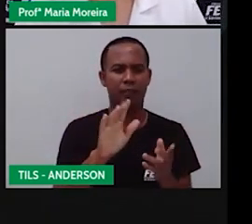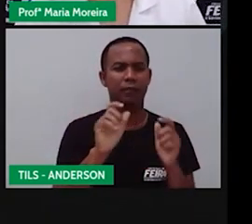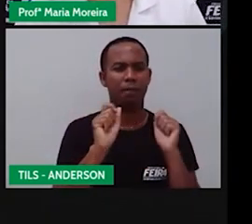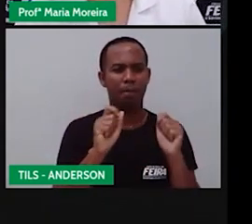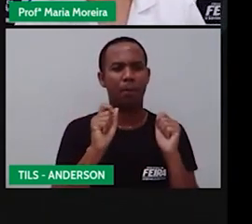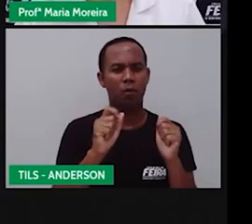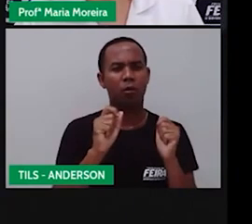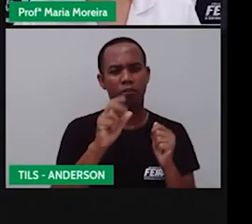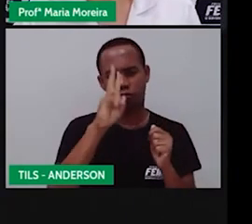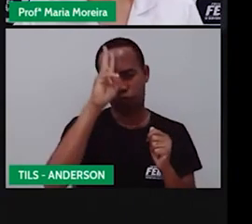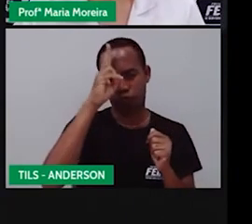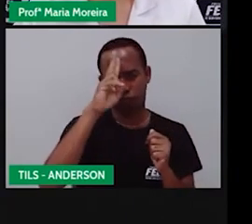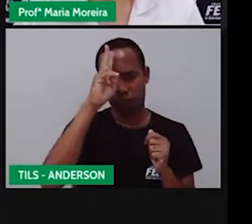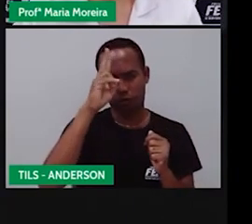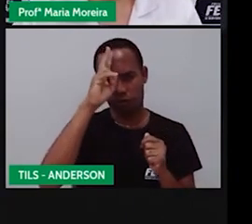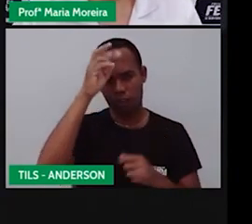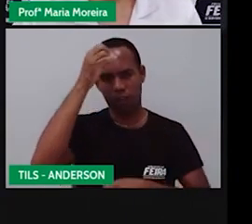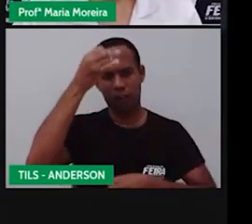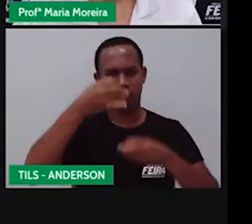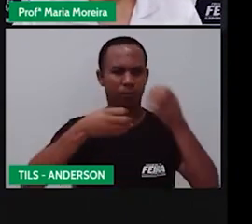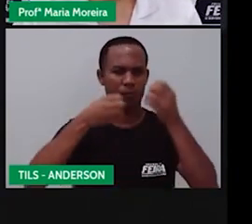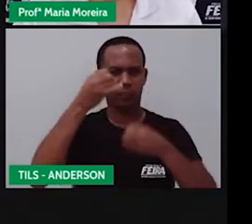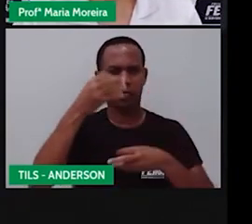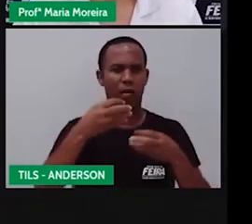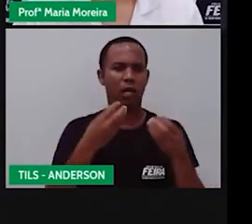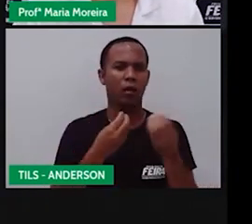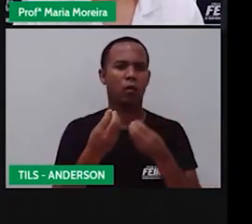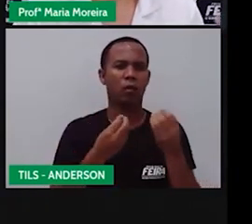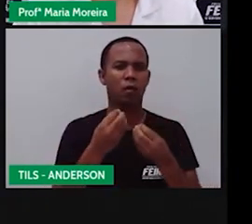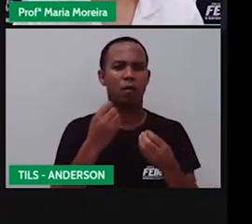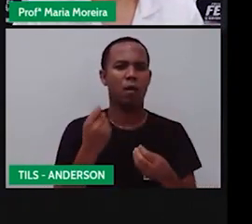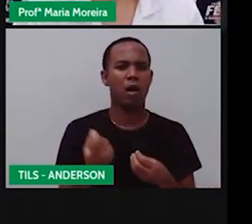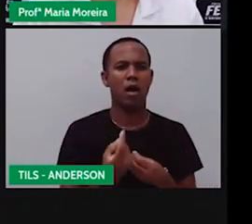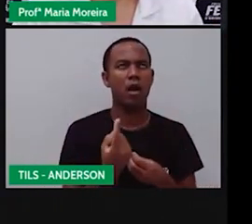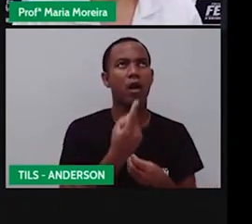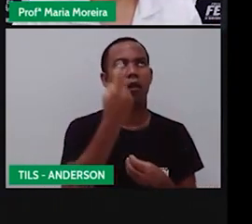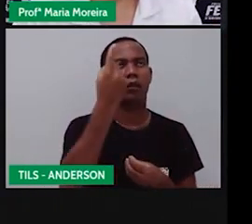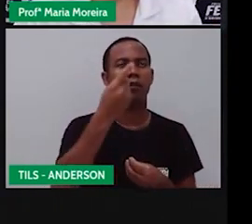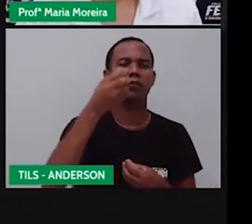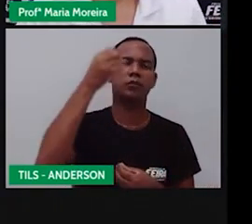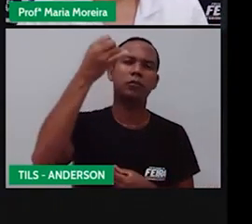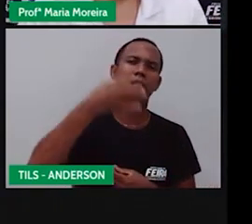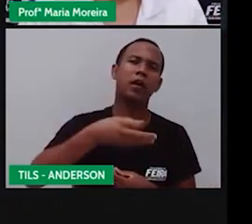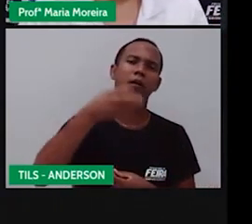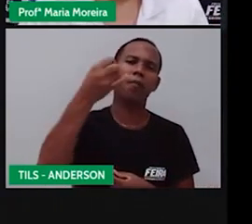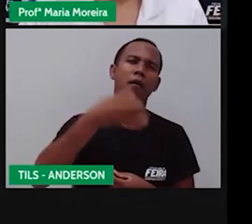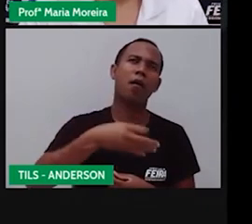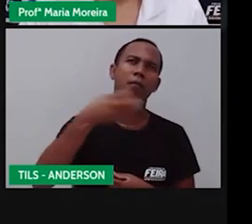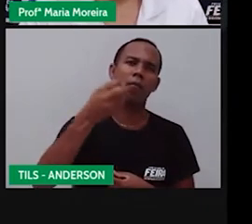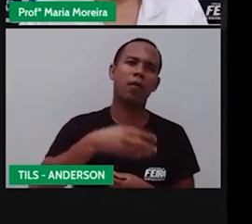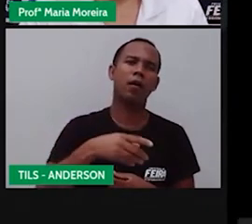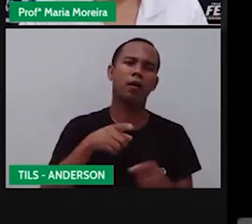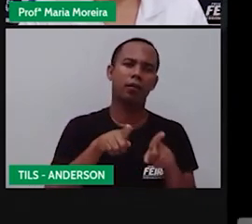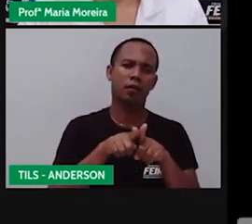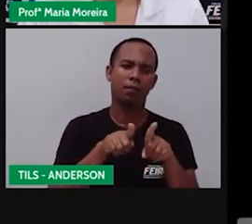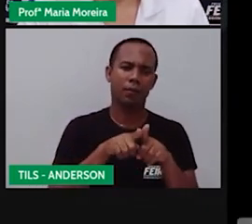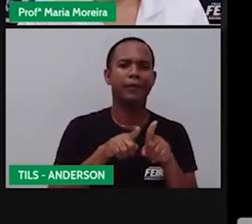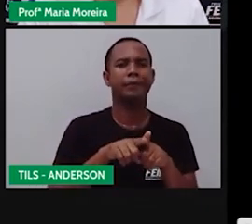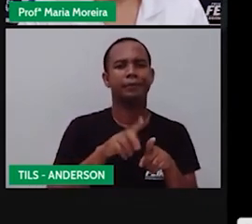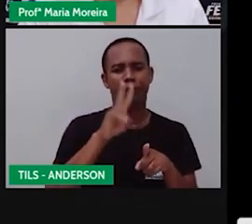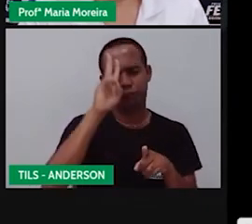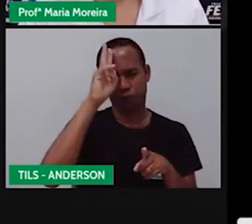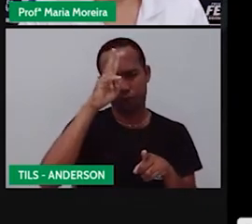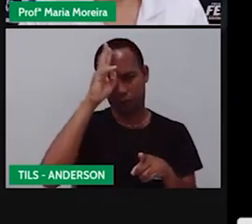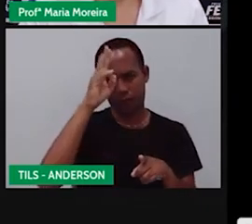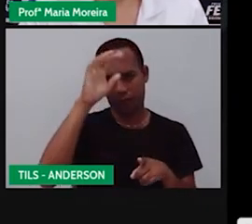posso narrar uma história, posso contar alguma coisa sobre Anderson, que seria o quê? Uma narração também. Ó, que legal!